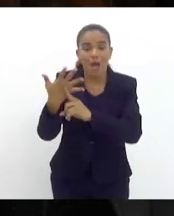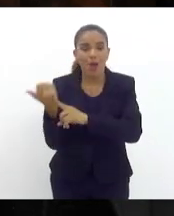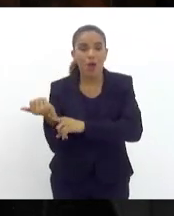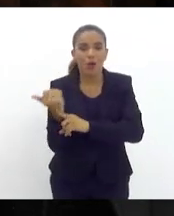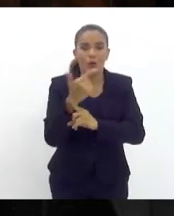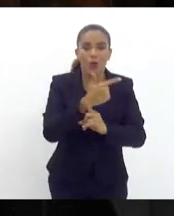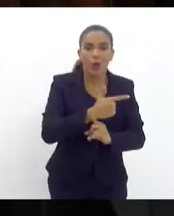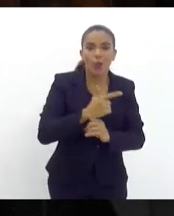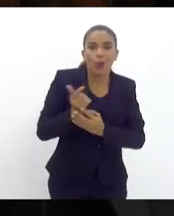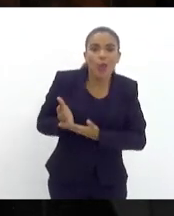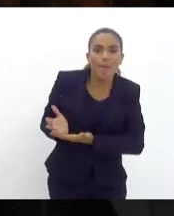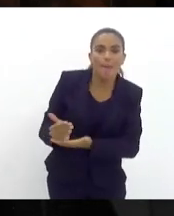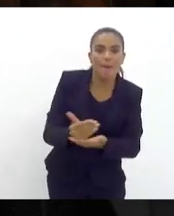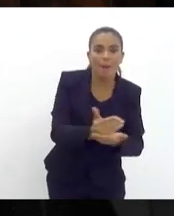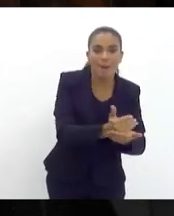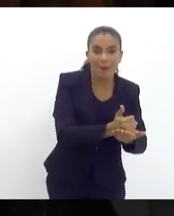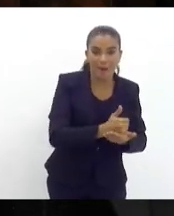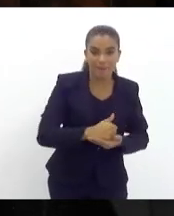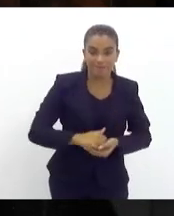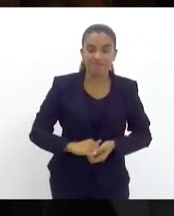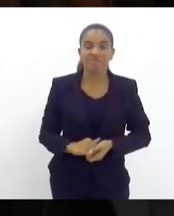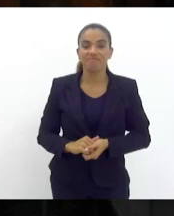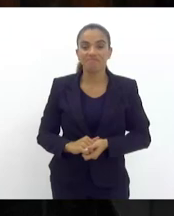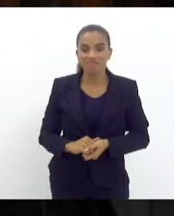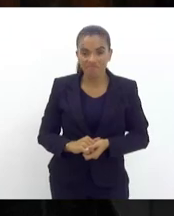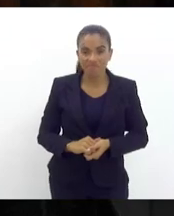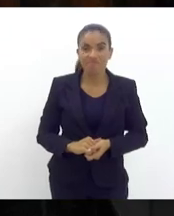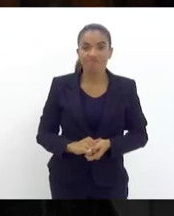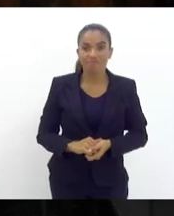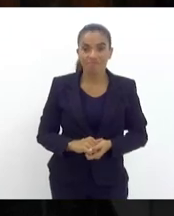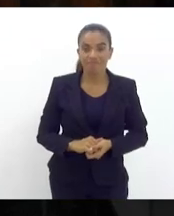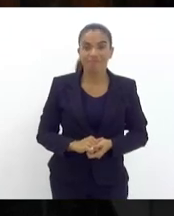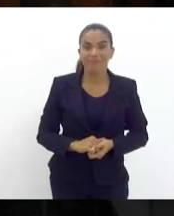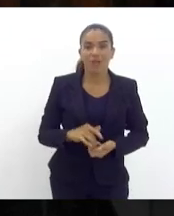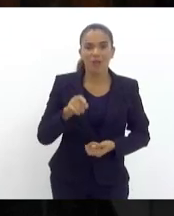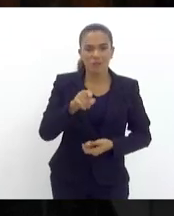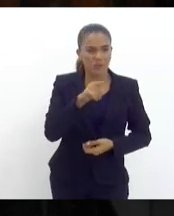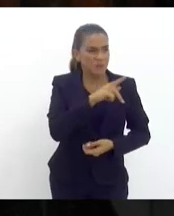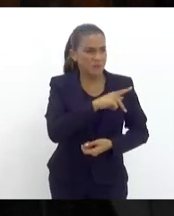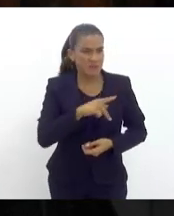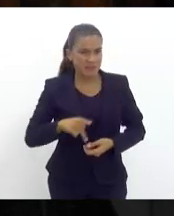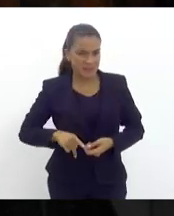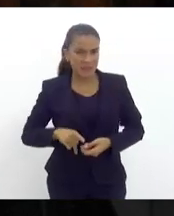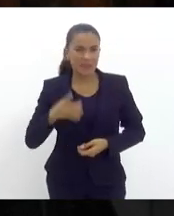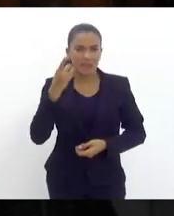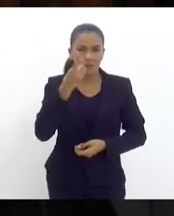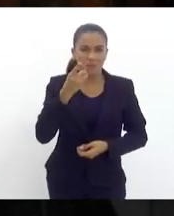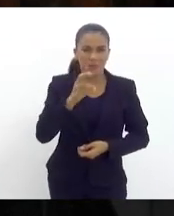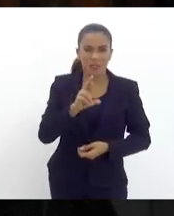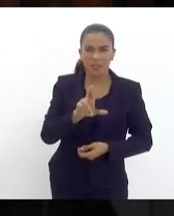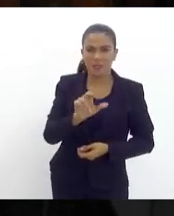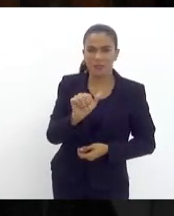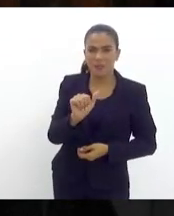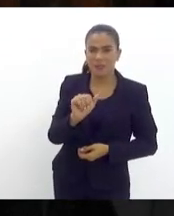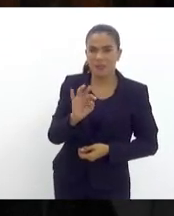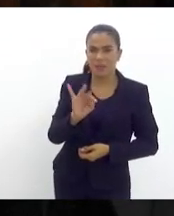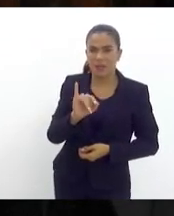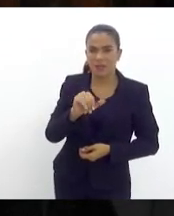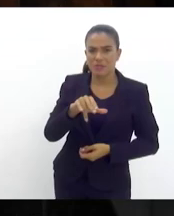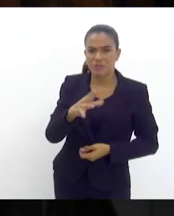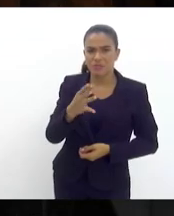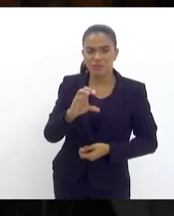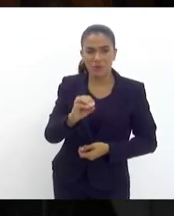as receitas o senhor presidente Deputado ratinho que conhece